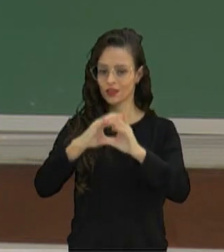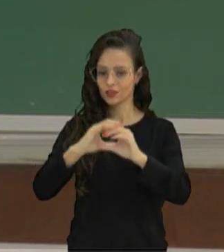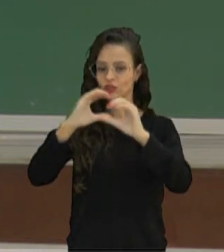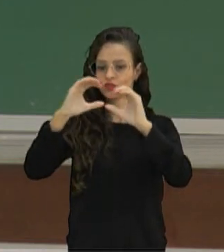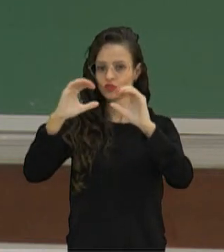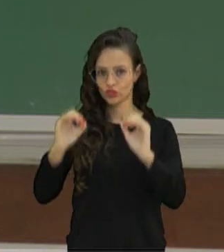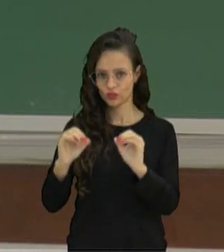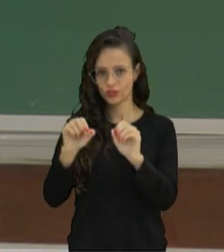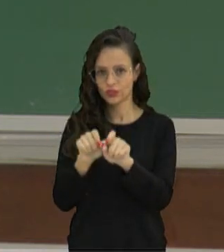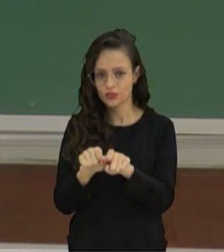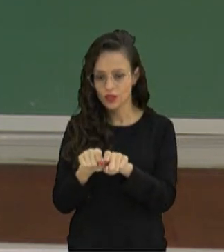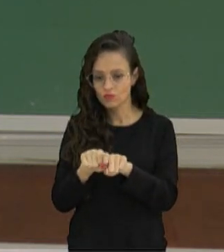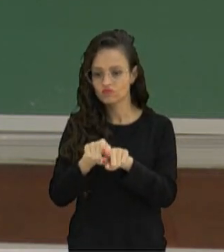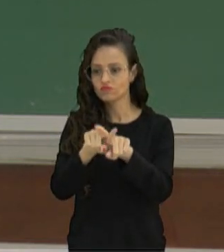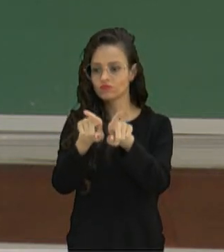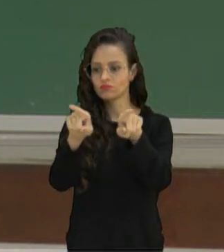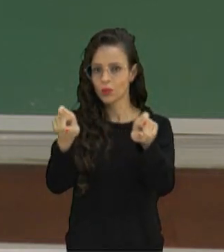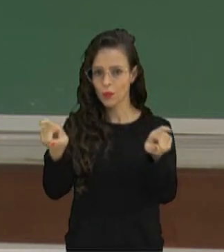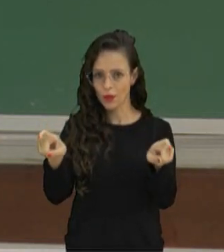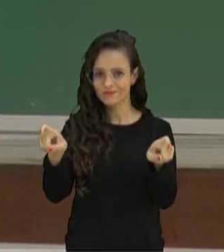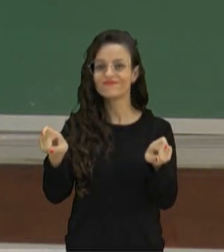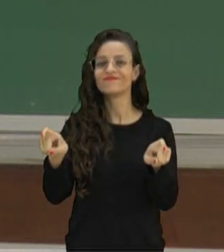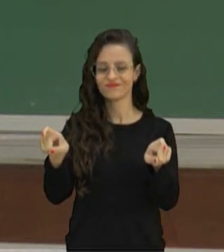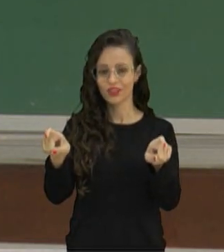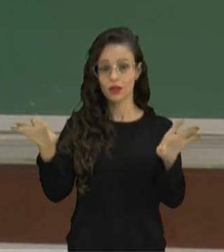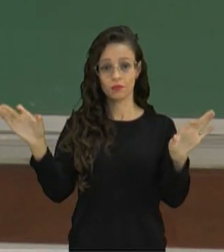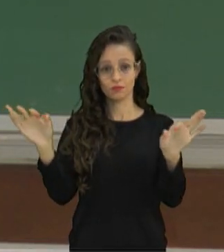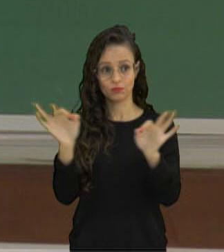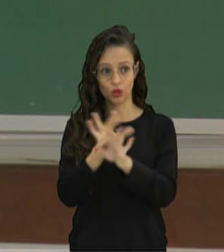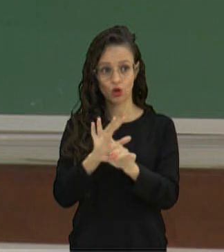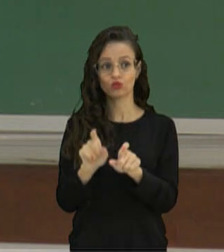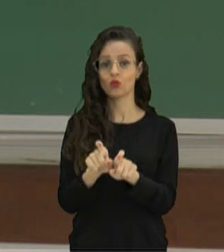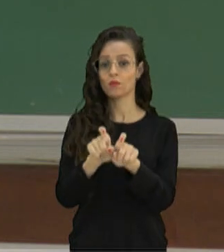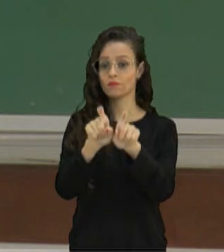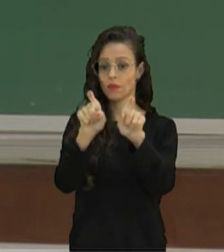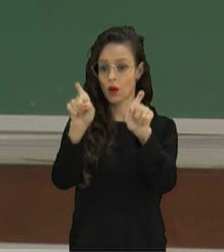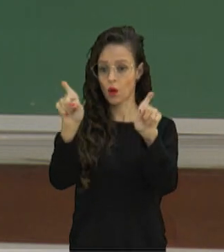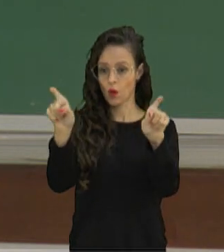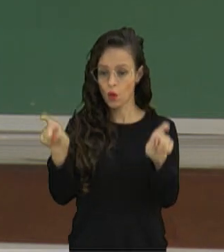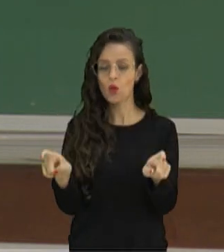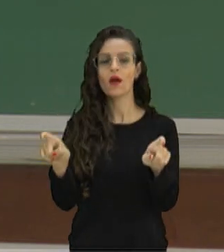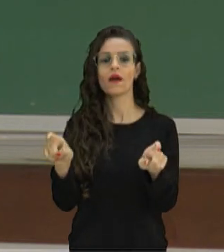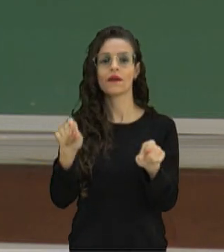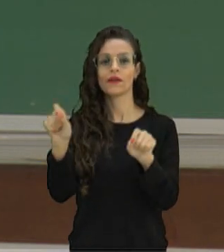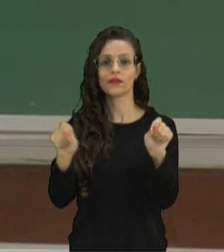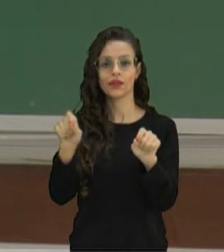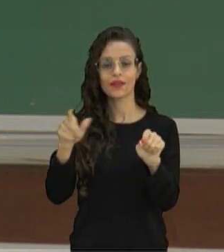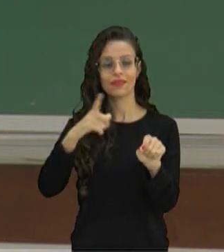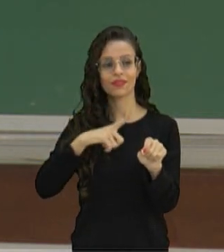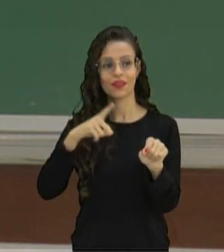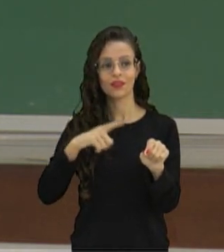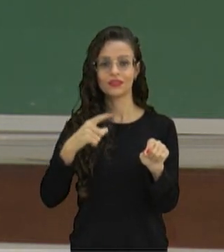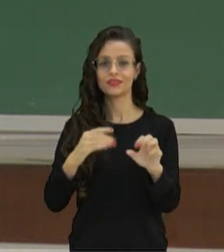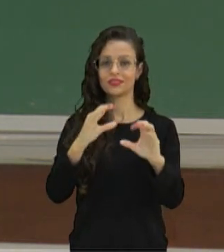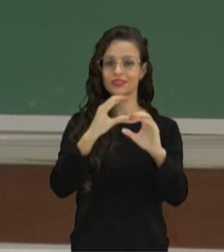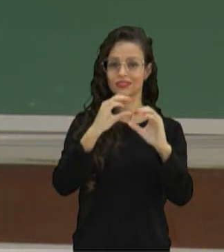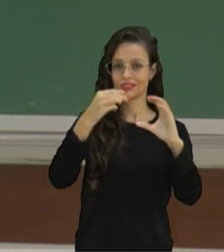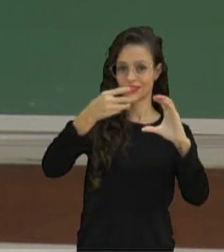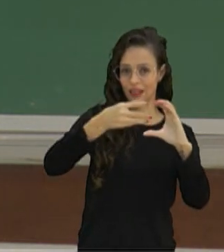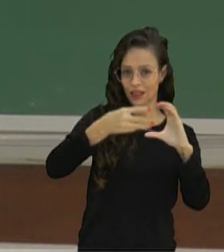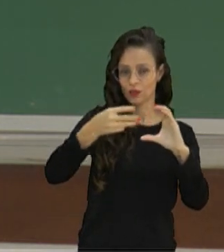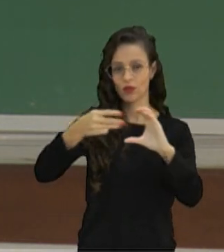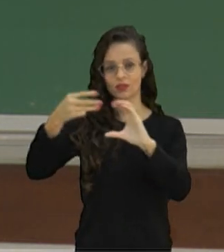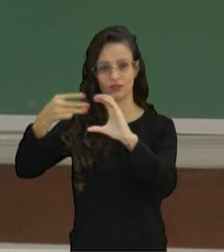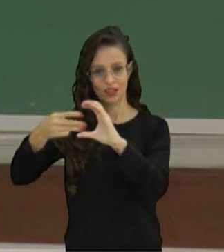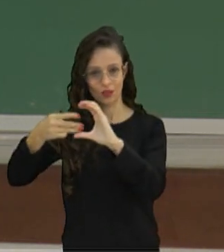no corpo da própria bactéria, e após esse corpo se dividir, ele vai originar duas células,